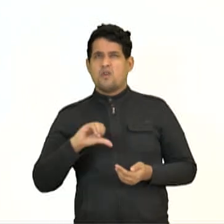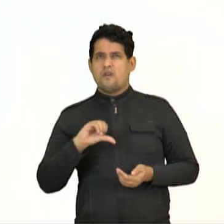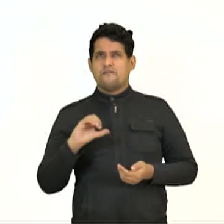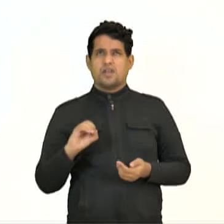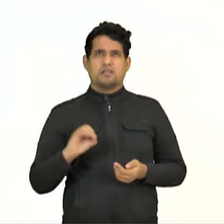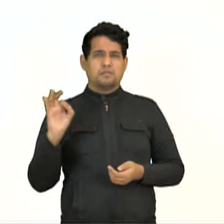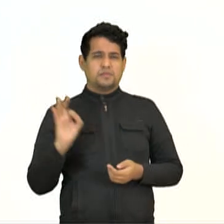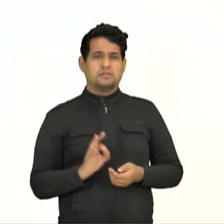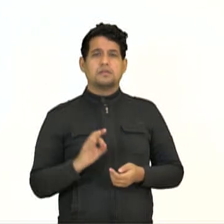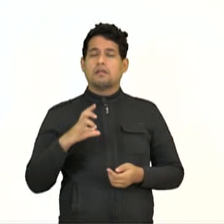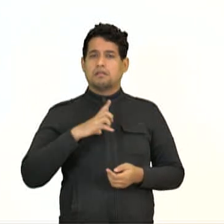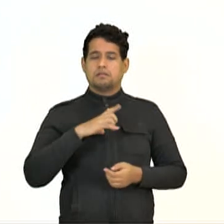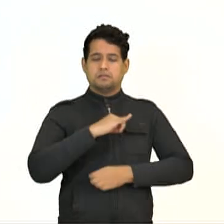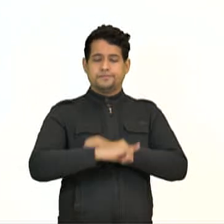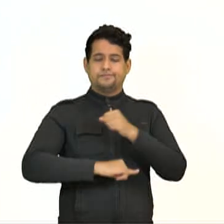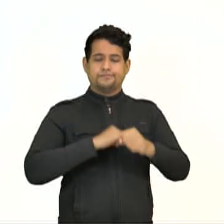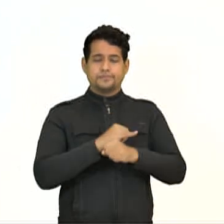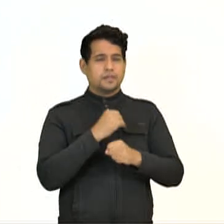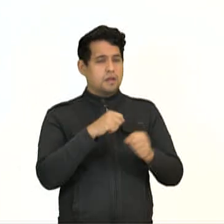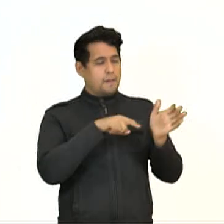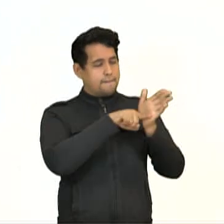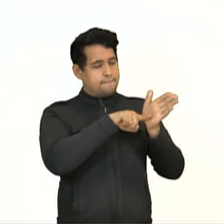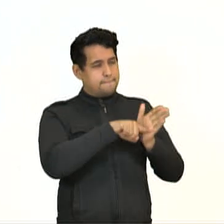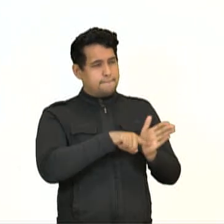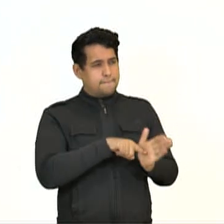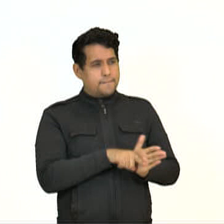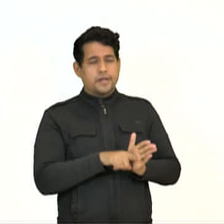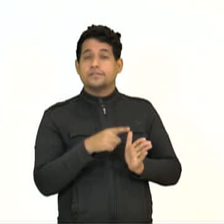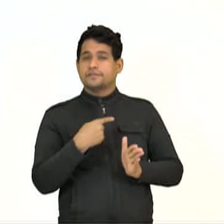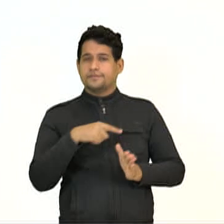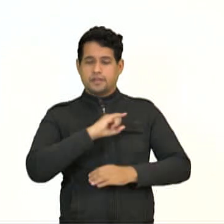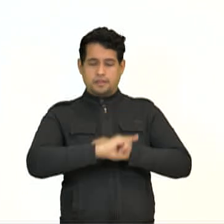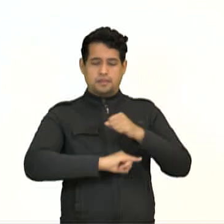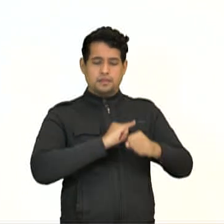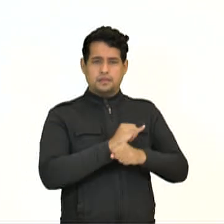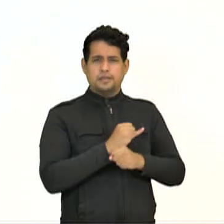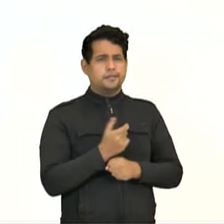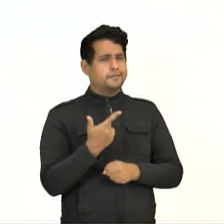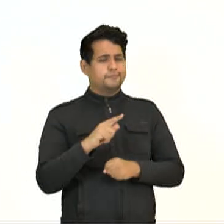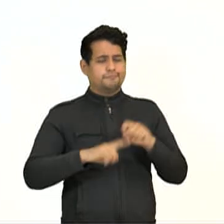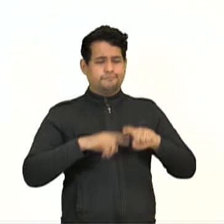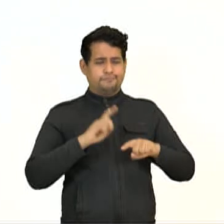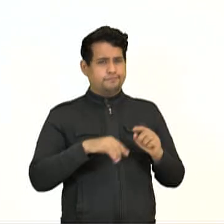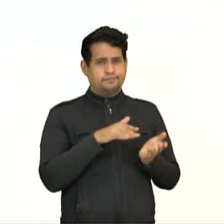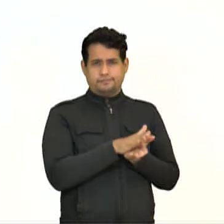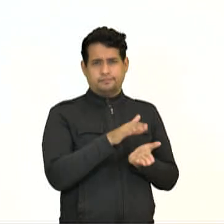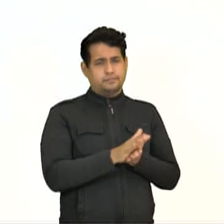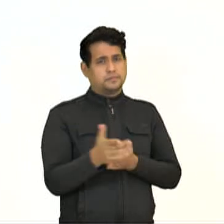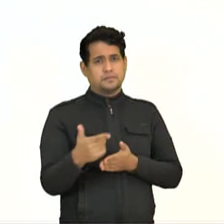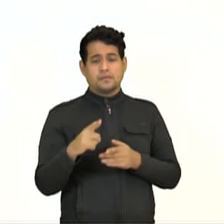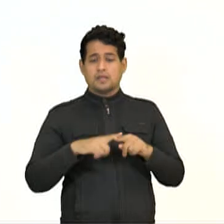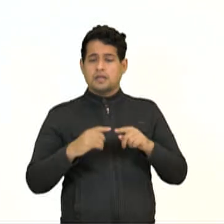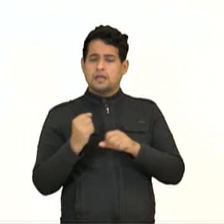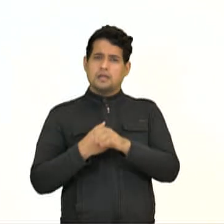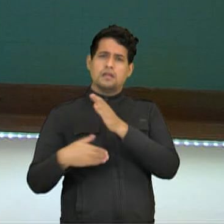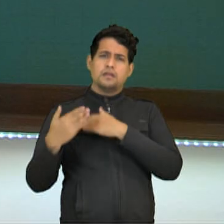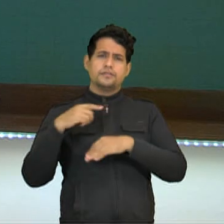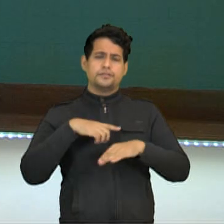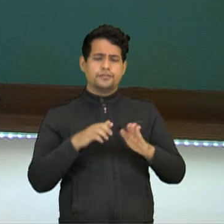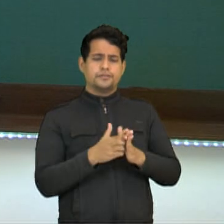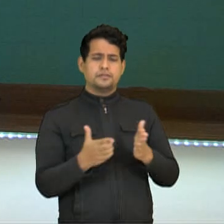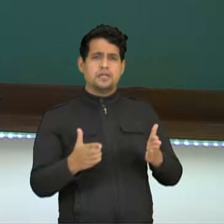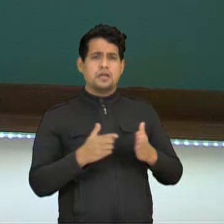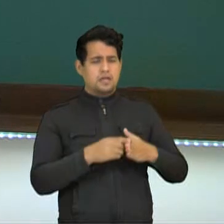90% na internet. Você precisa pesquisar alguma coisa, você vai na internet. A gente não tem mais esse material impresso. Há um tempo atrás existiam